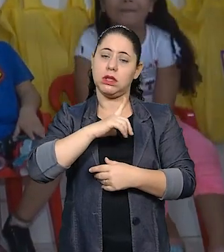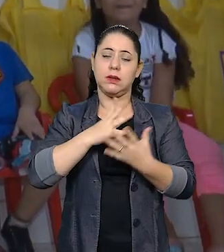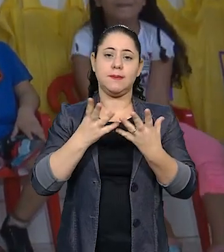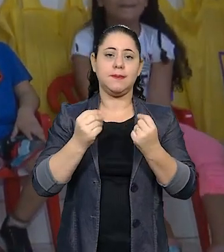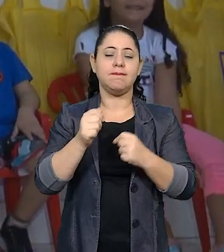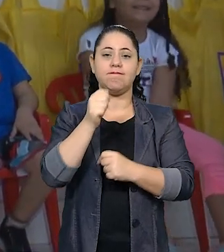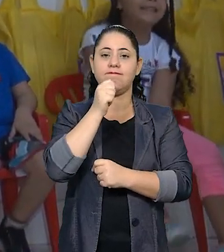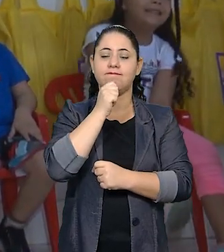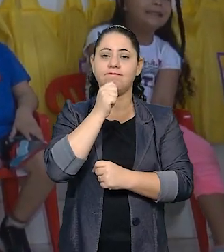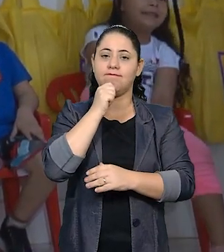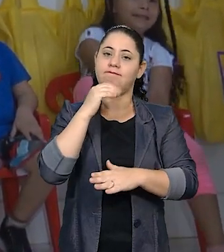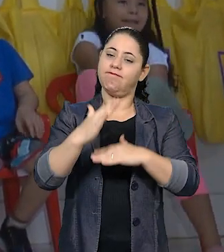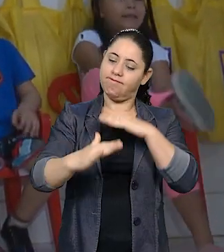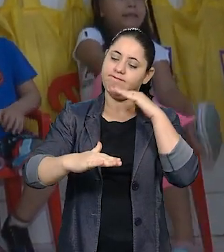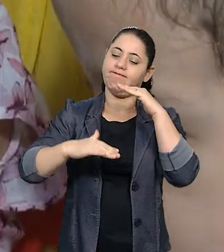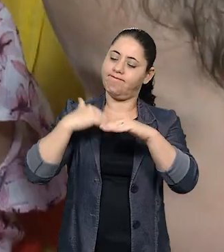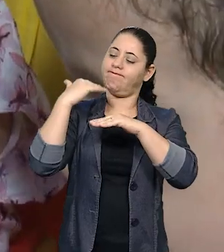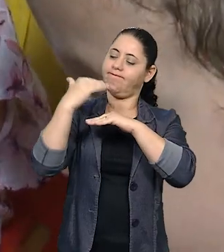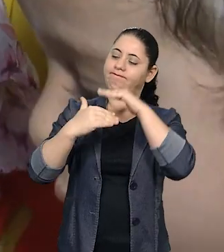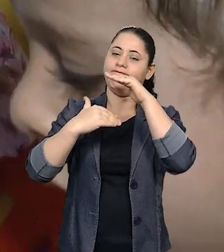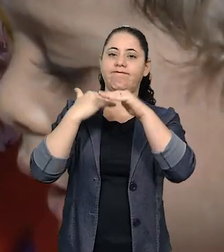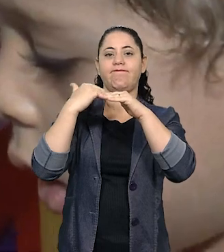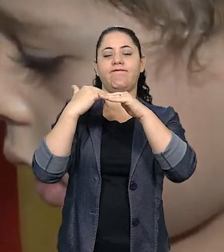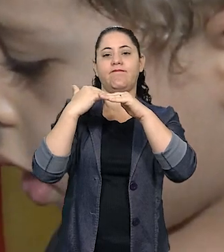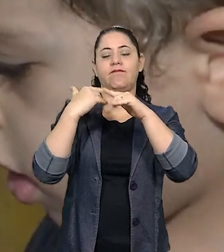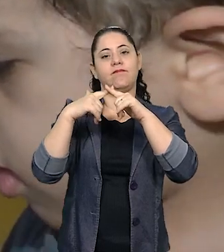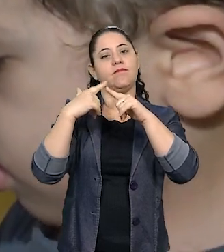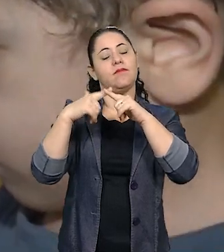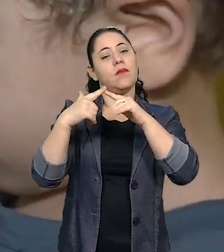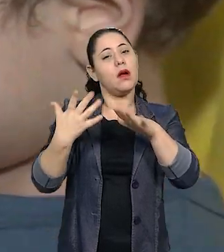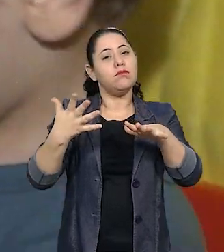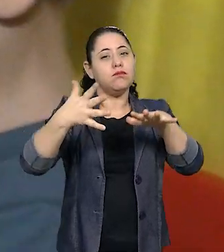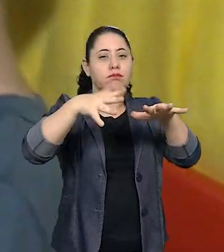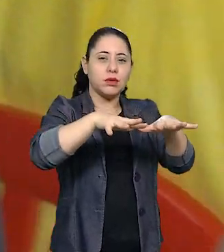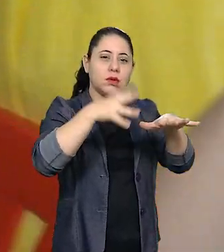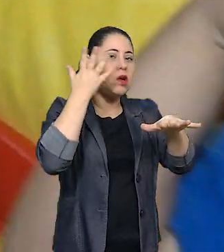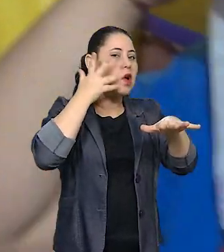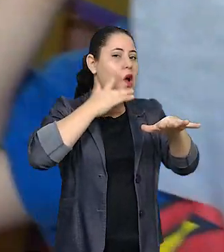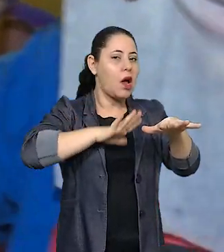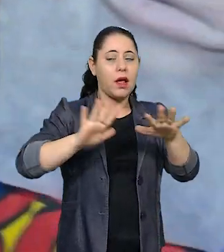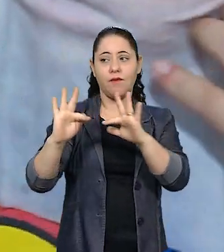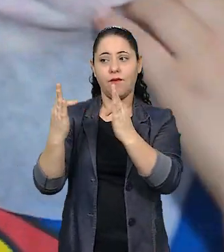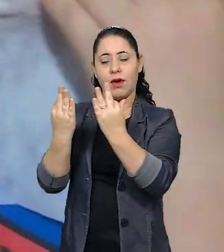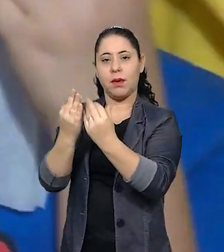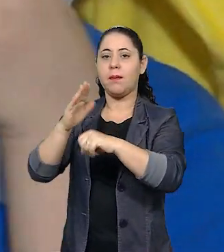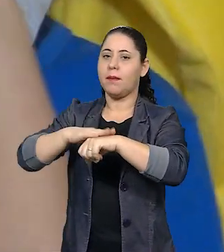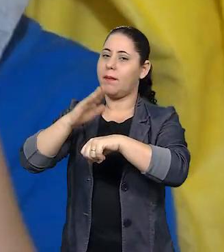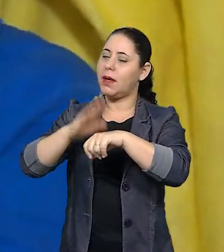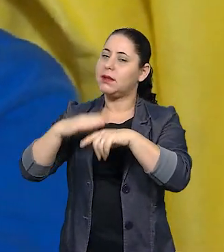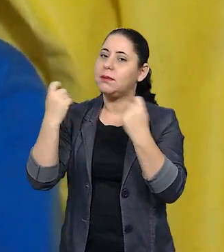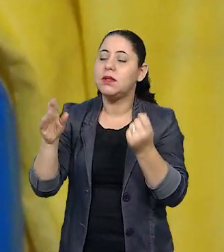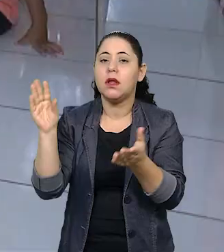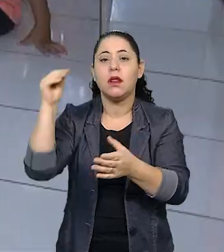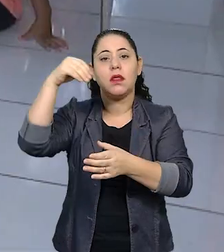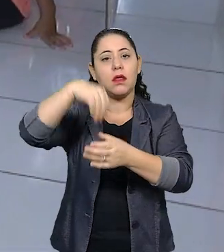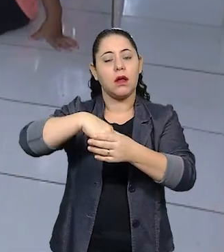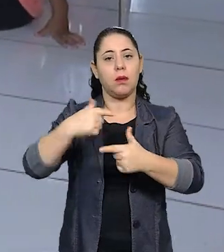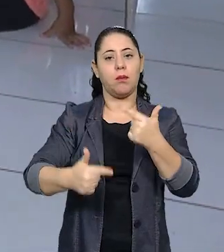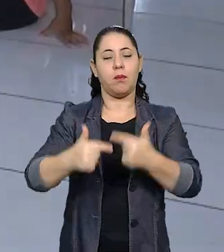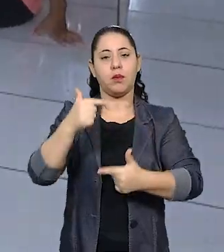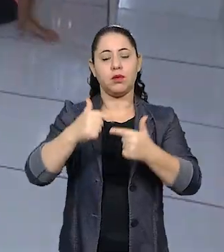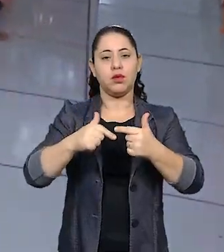atender em torno aí de uns 32%, né, a gente ainda tem muito a caminhar,